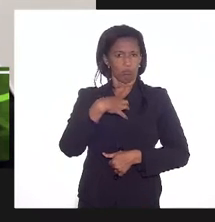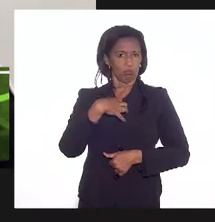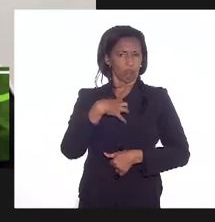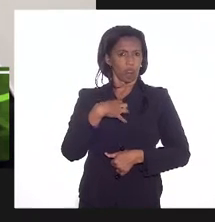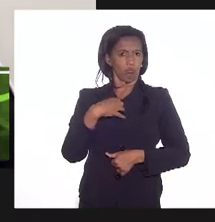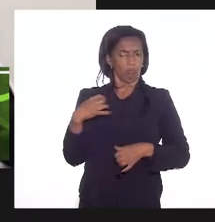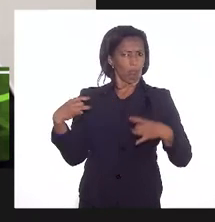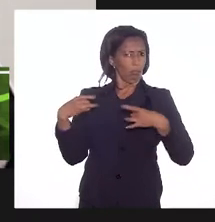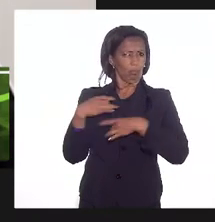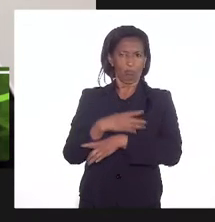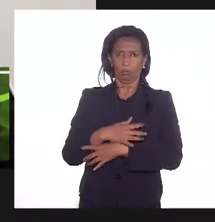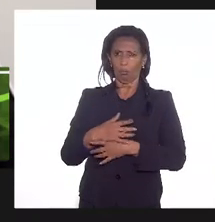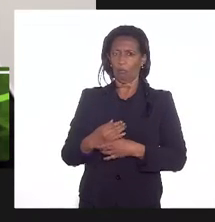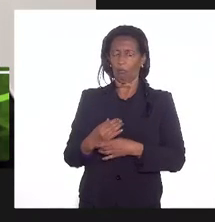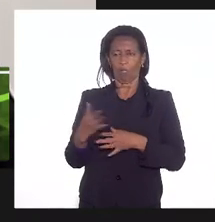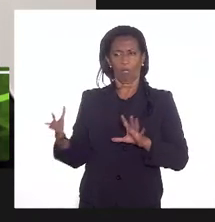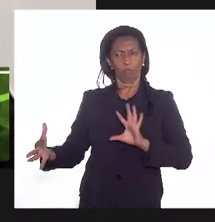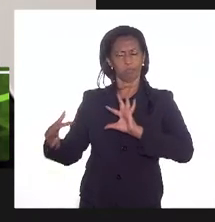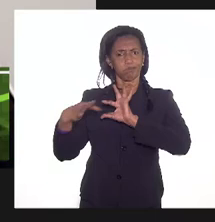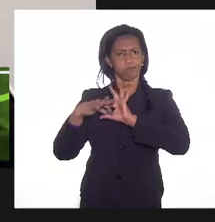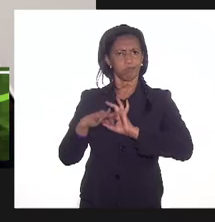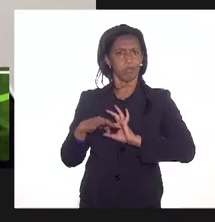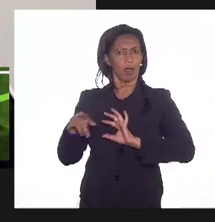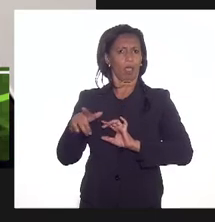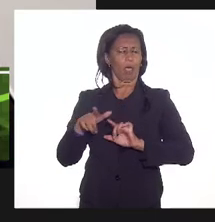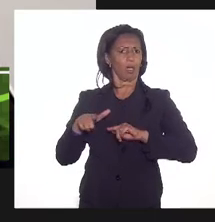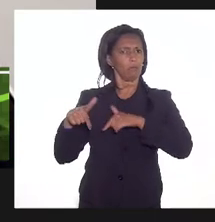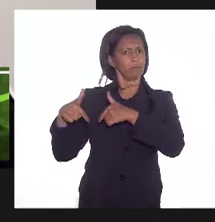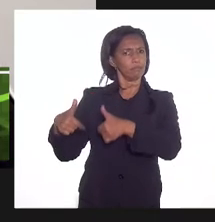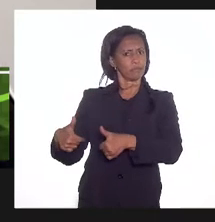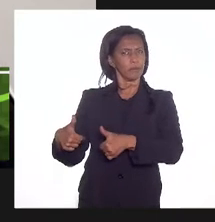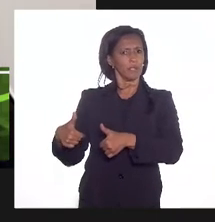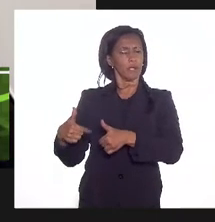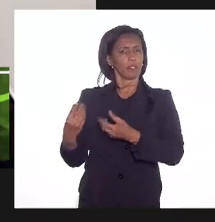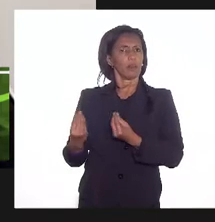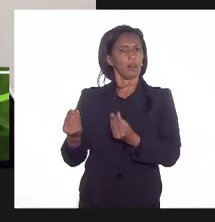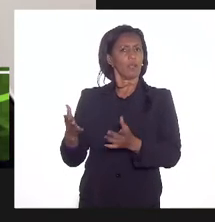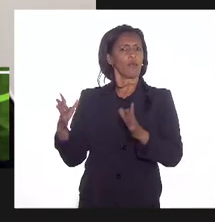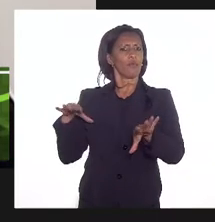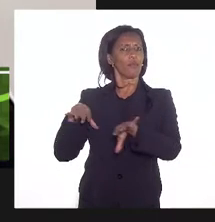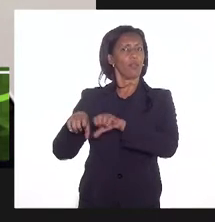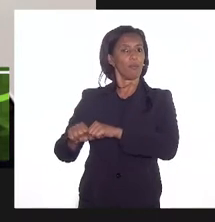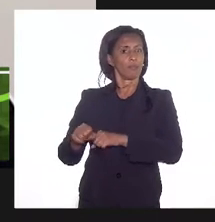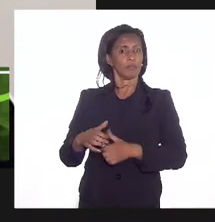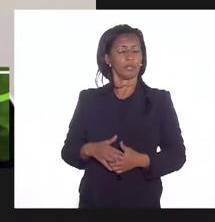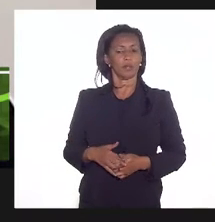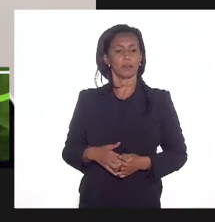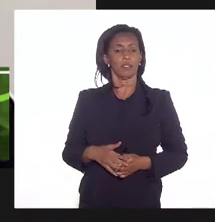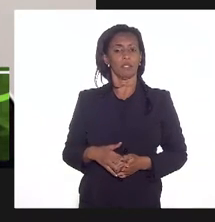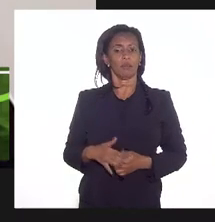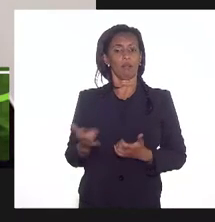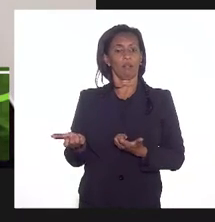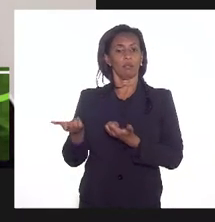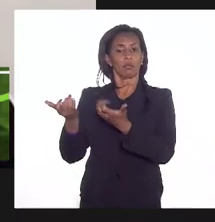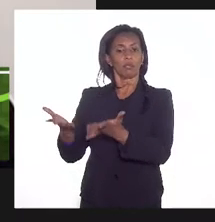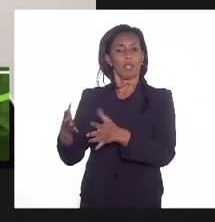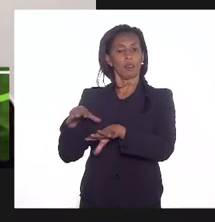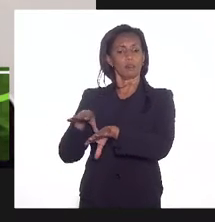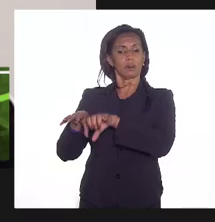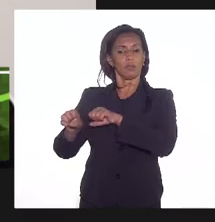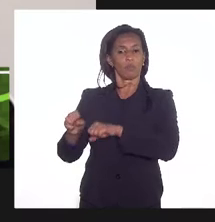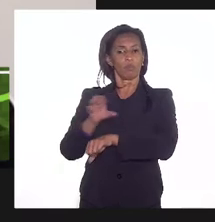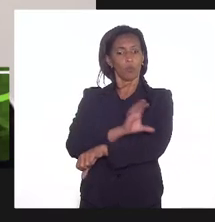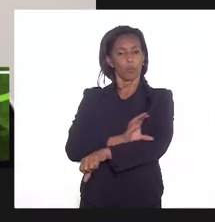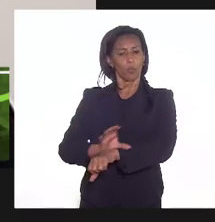completamente integrados a essa ação que visa formar dar essa formação